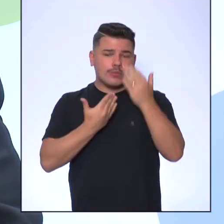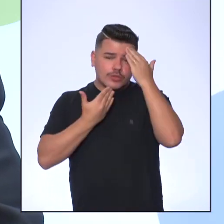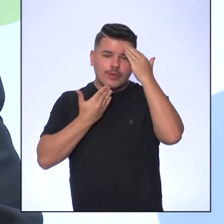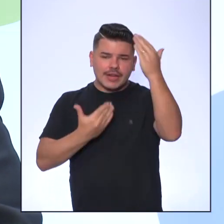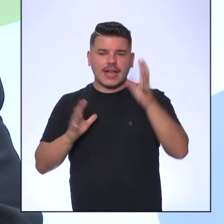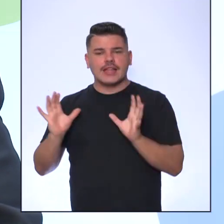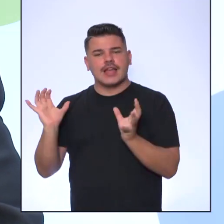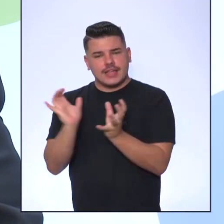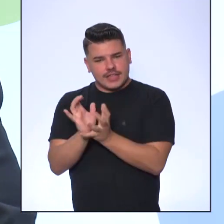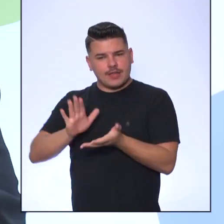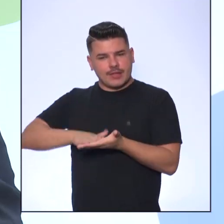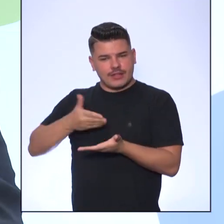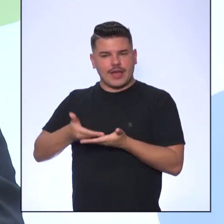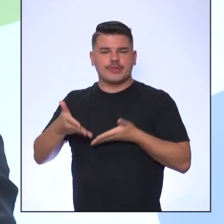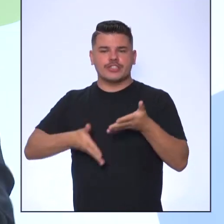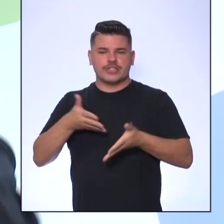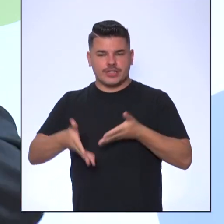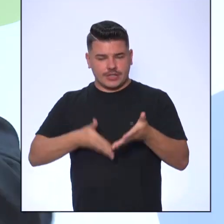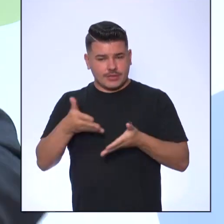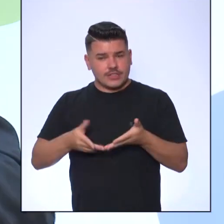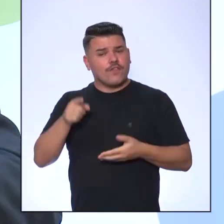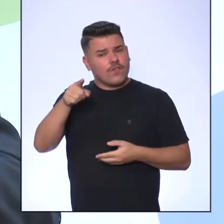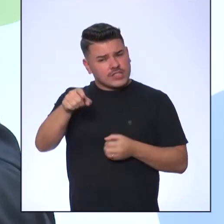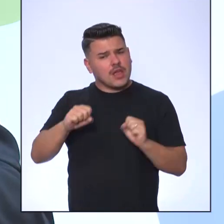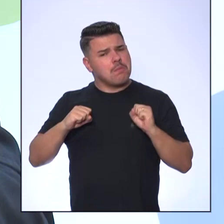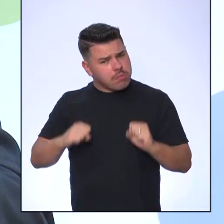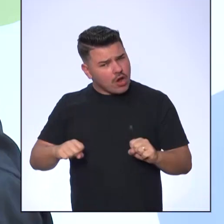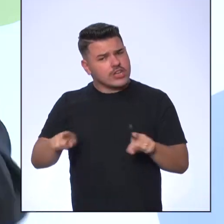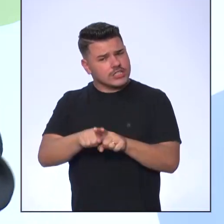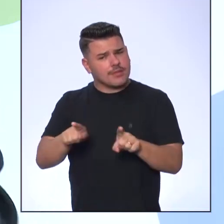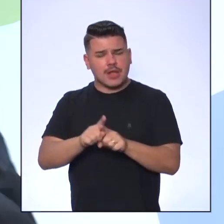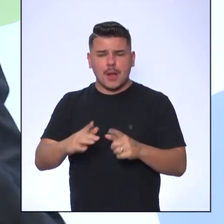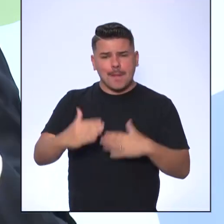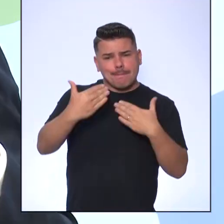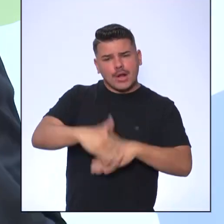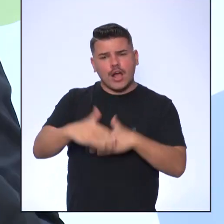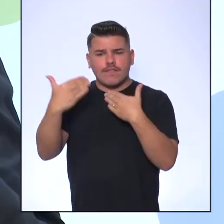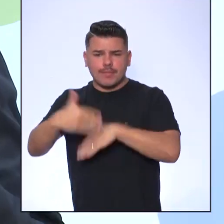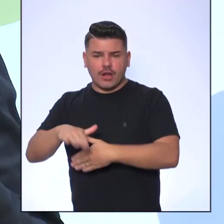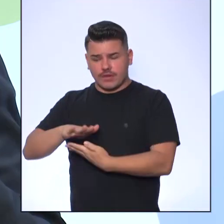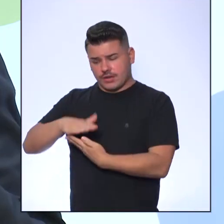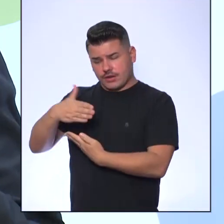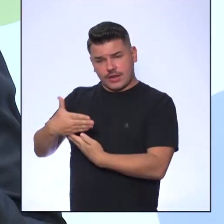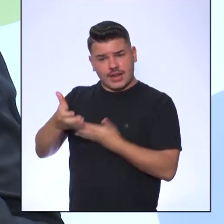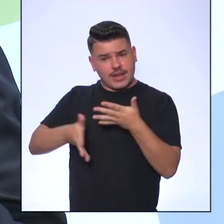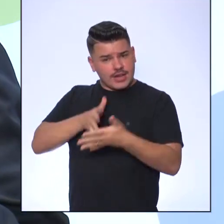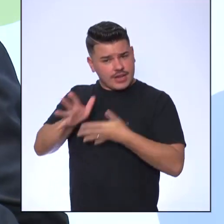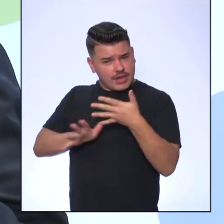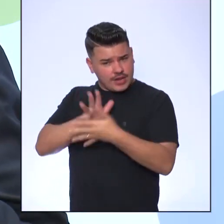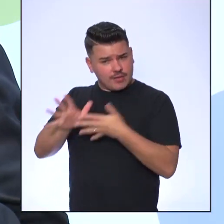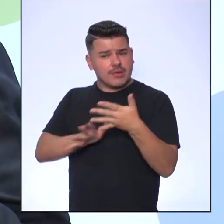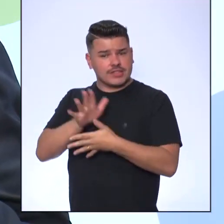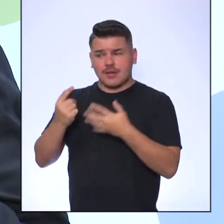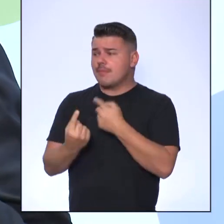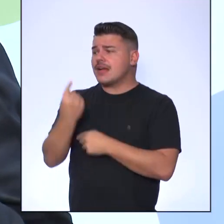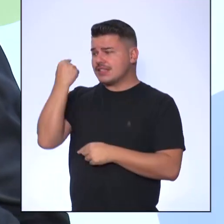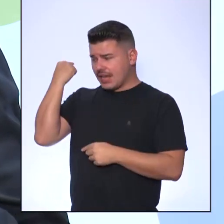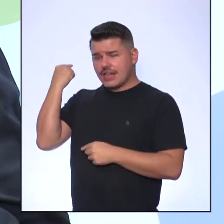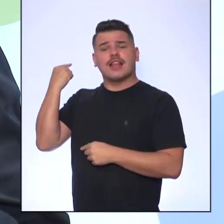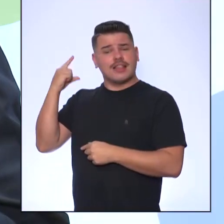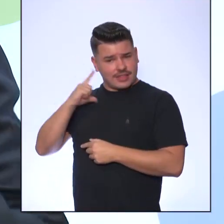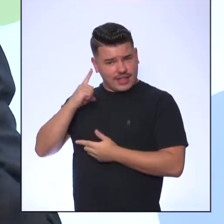nossa equipe de intérprete de Libras. Você também pode fazer as provas em videoaulas passadas. Isso é muito legal,